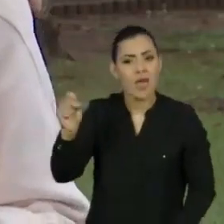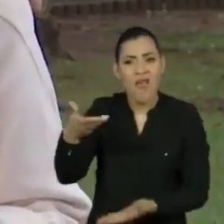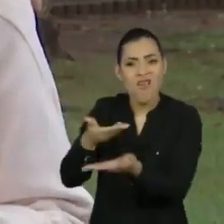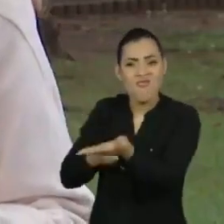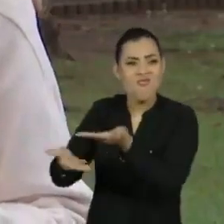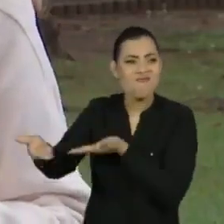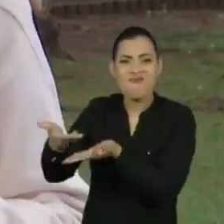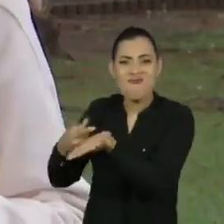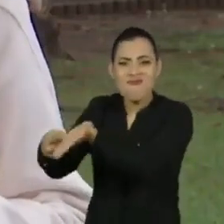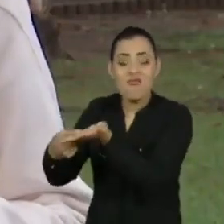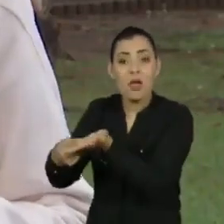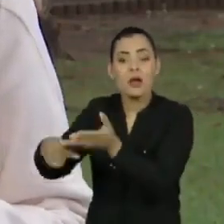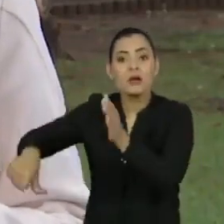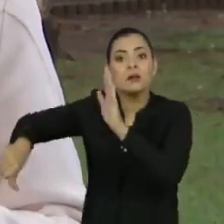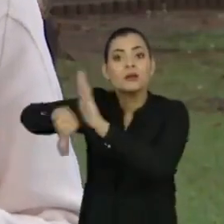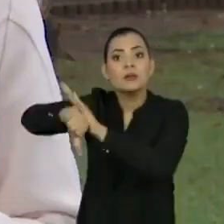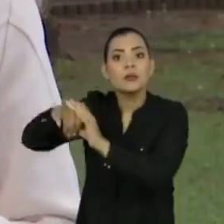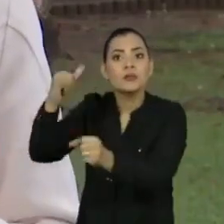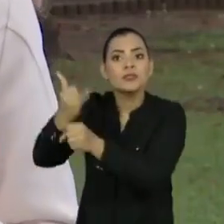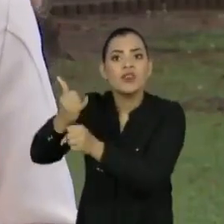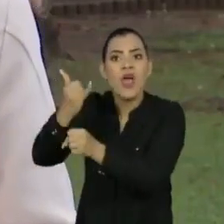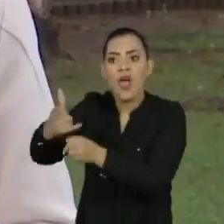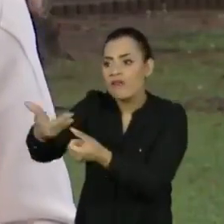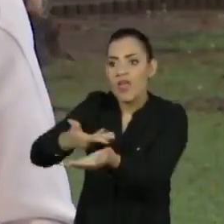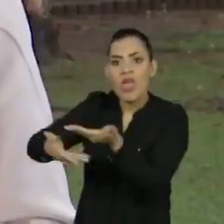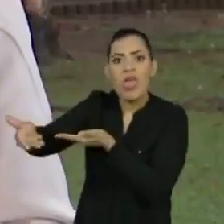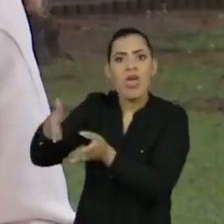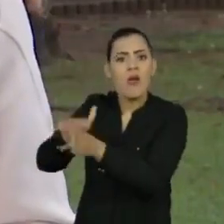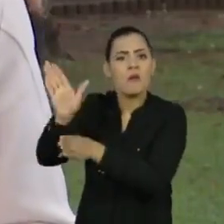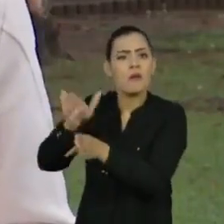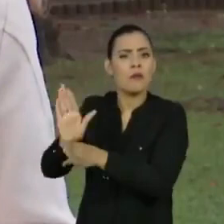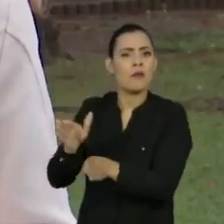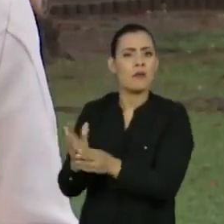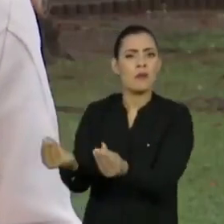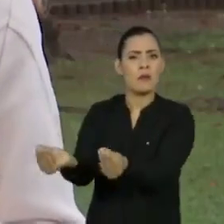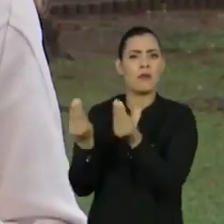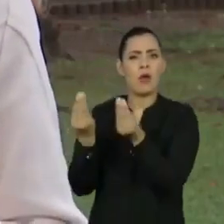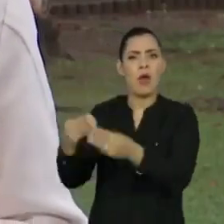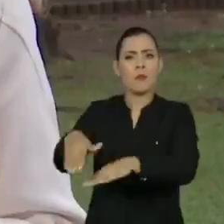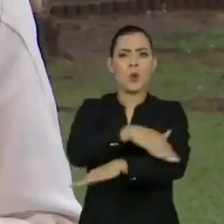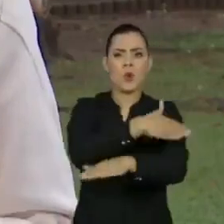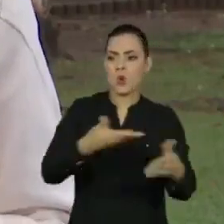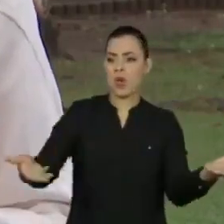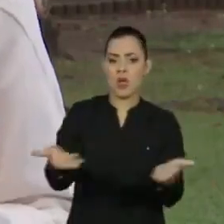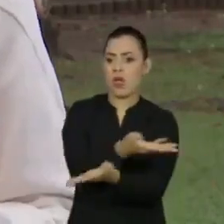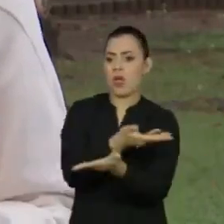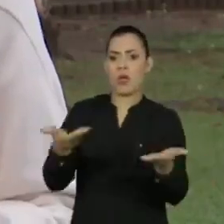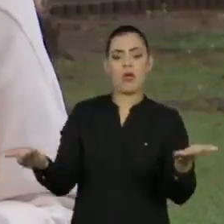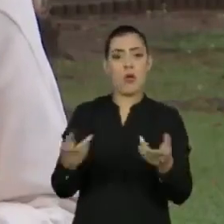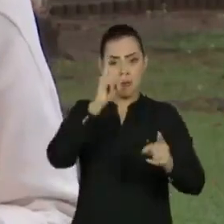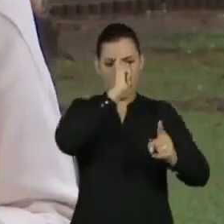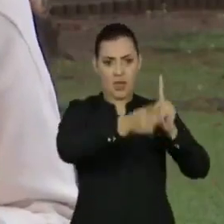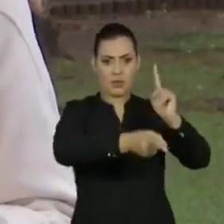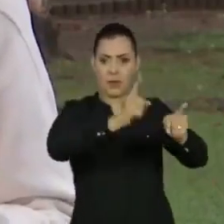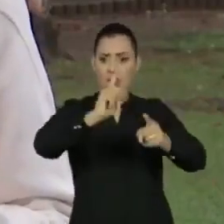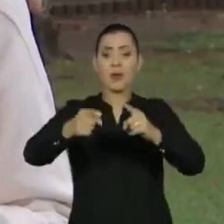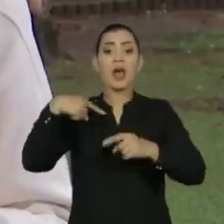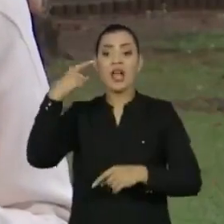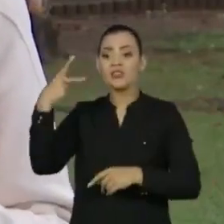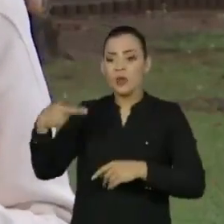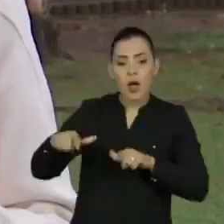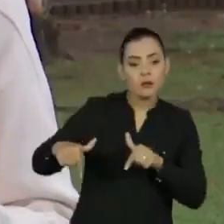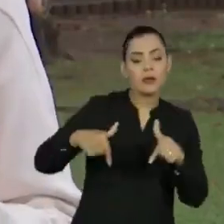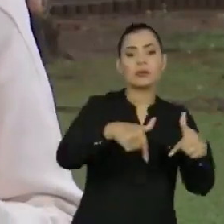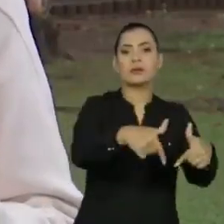em presídios de segurança máxima e os integrantes da facção que estavam nas ruas. Os chefes davam as ordens e os